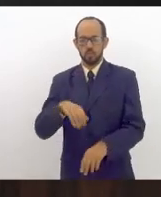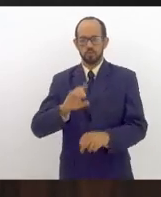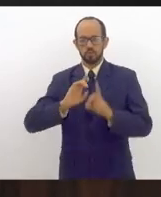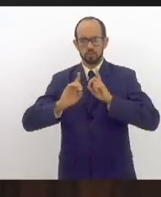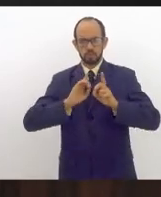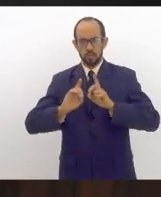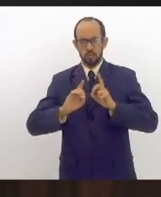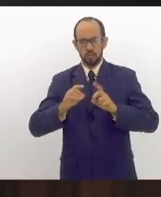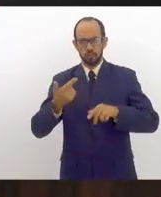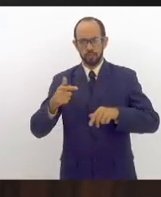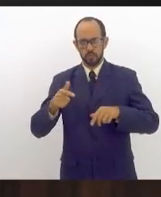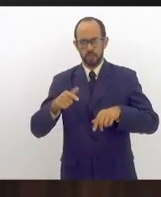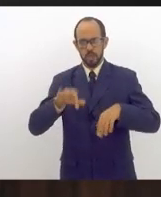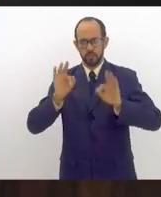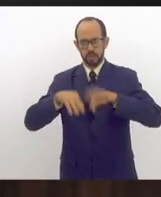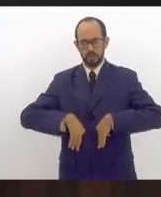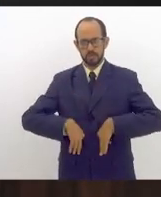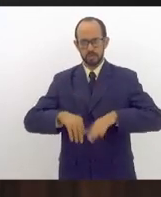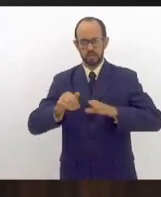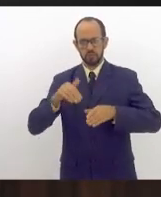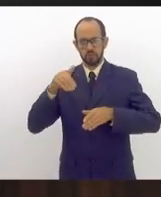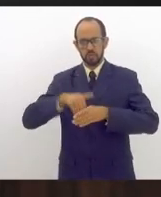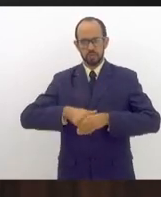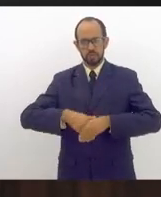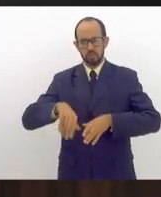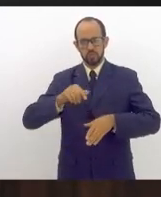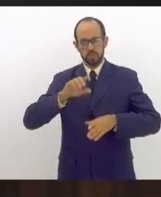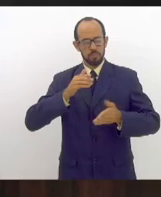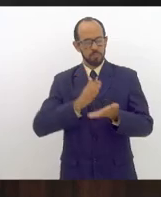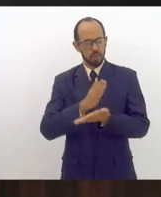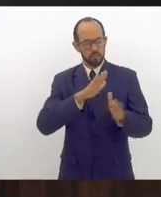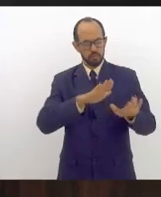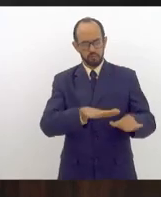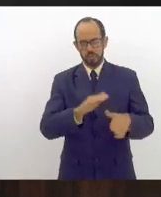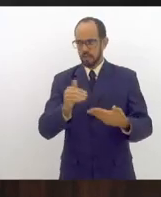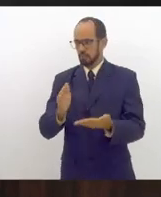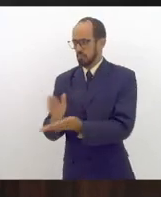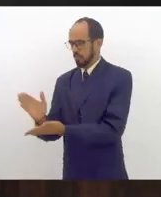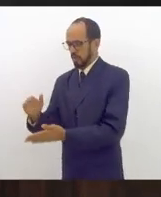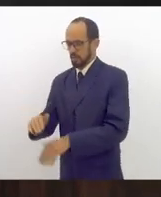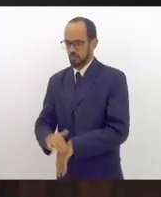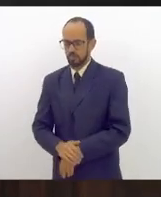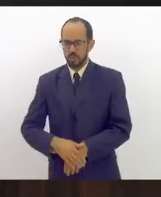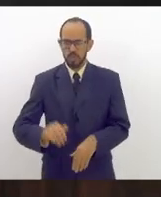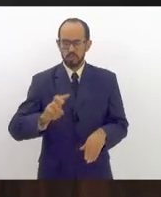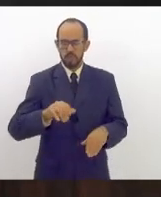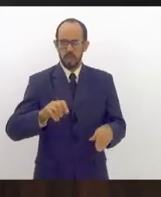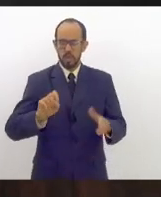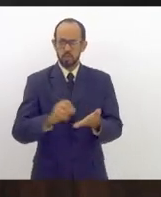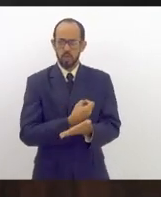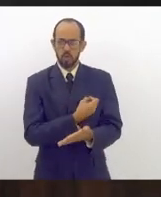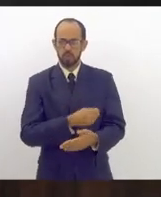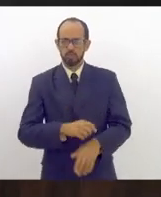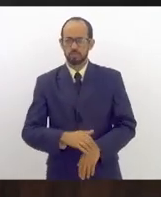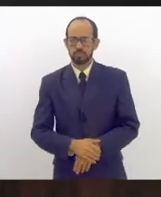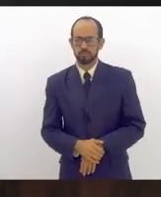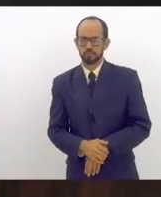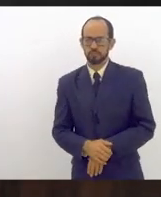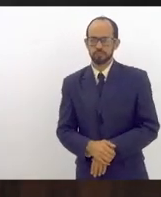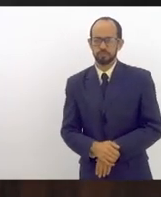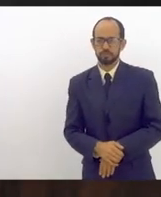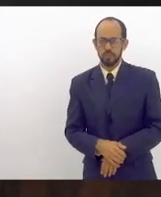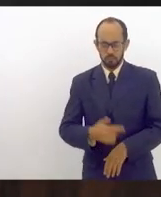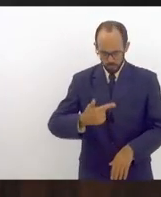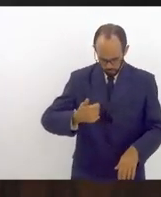discutir, encerrada a discussão, em votação, os senhores que aprovam permaneçam como estão, aprovado, vai autógrafo. Em